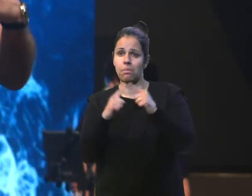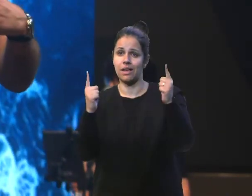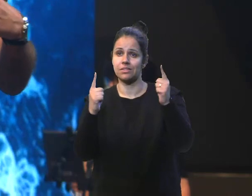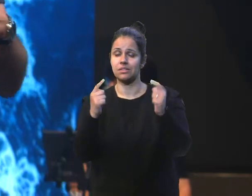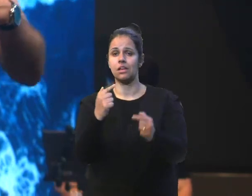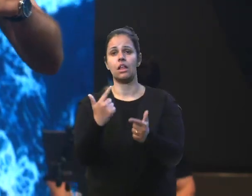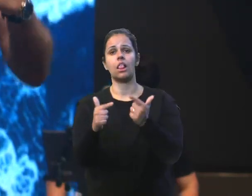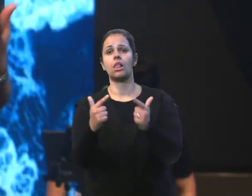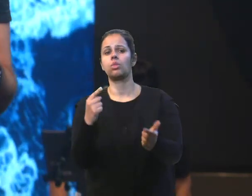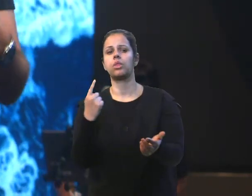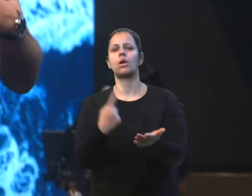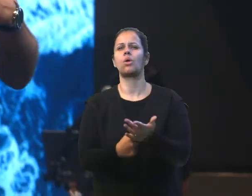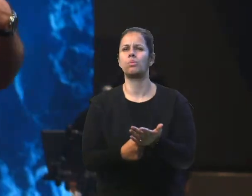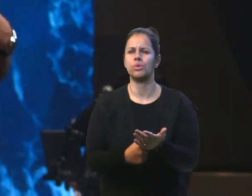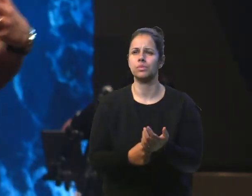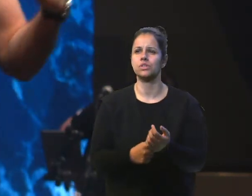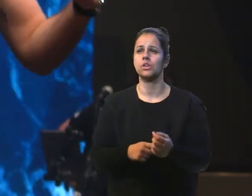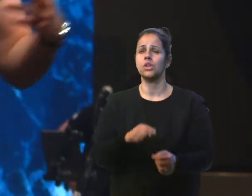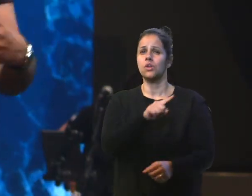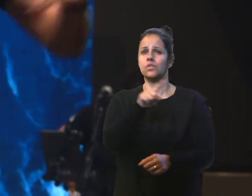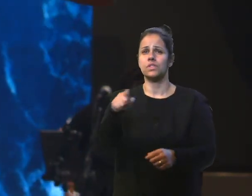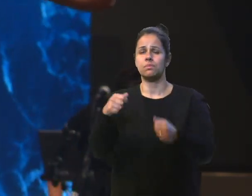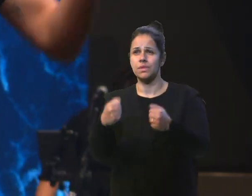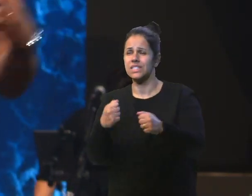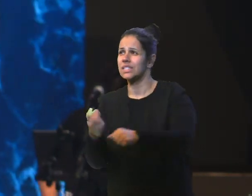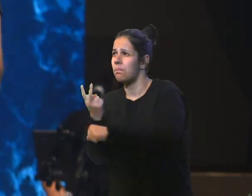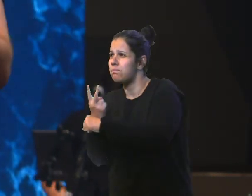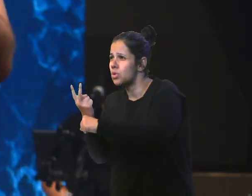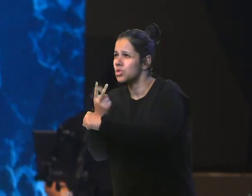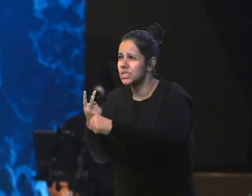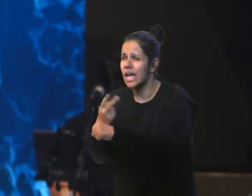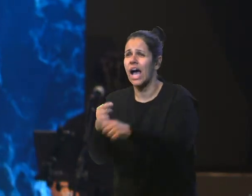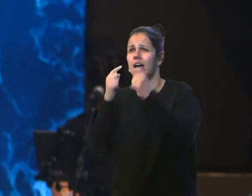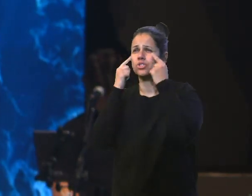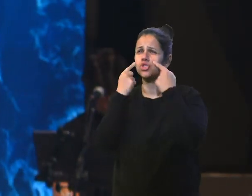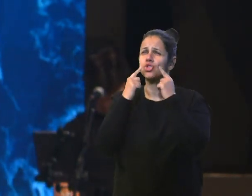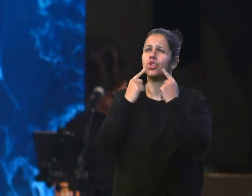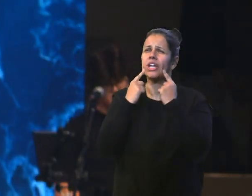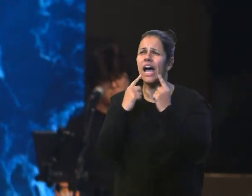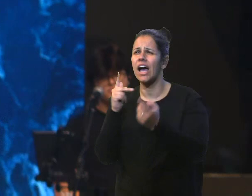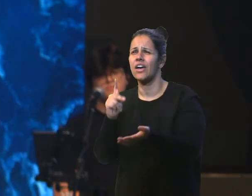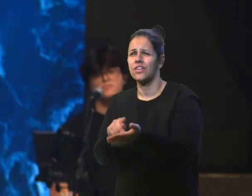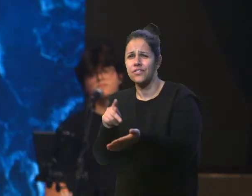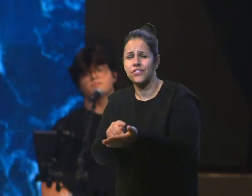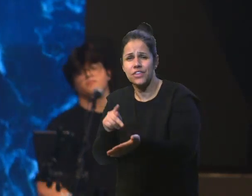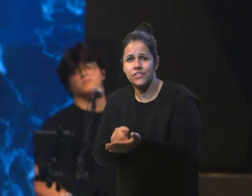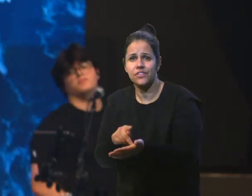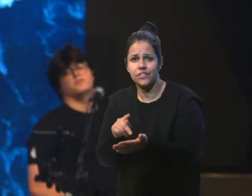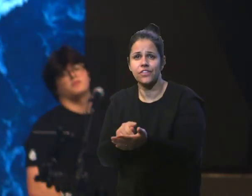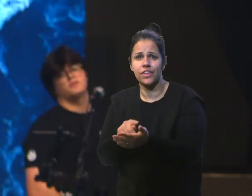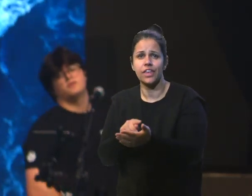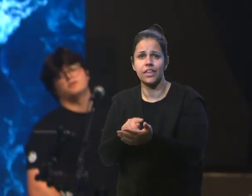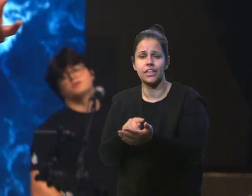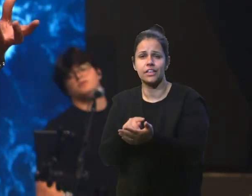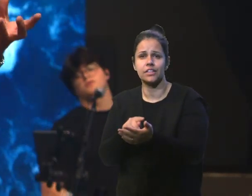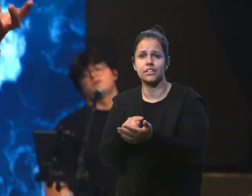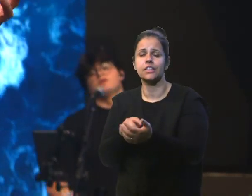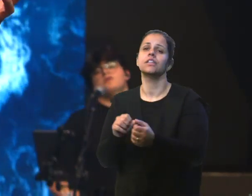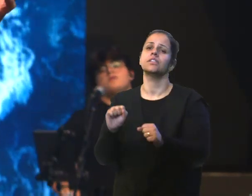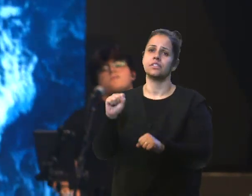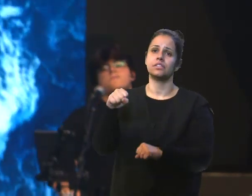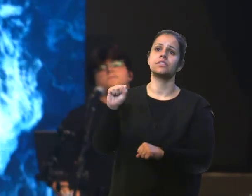Viver intimidade, chorar na presença de Deus, buscar Ele, levantar a mão, viver intensamente isso é válido